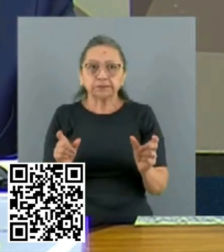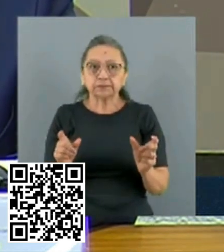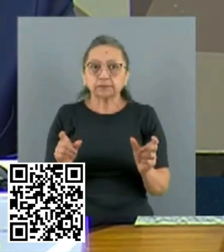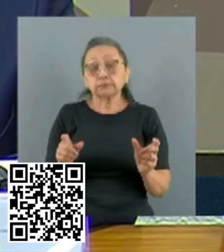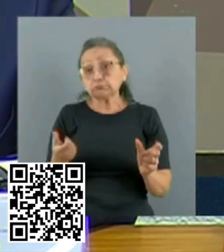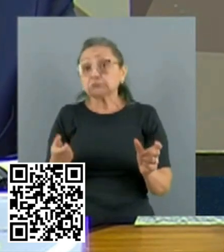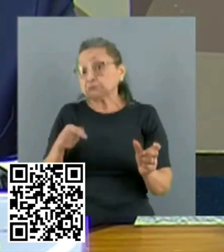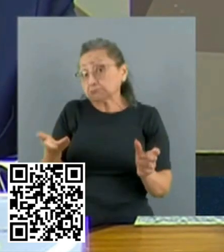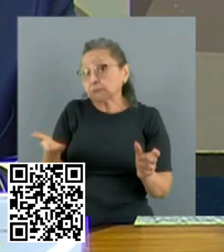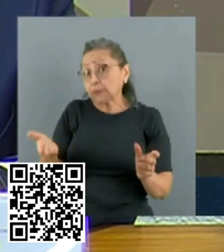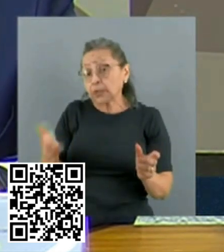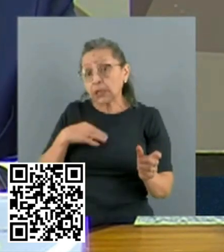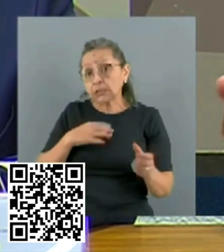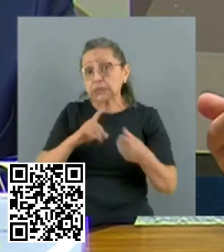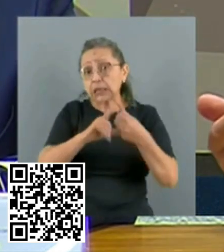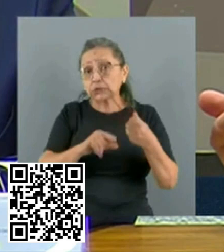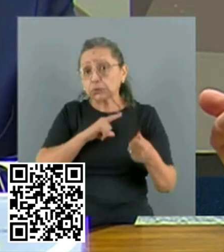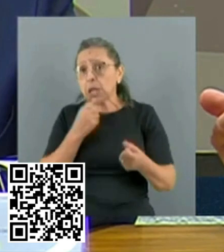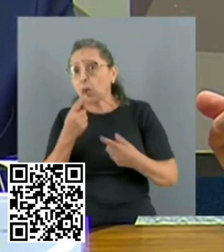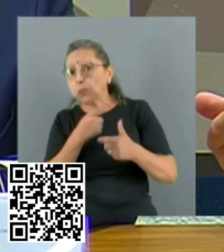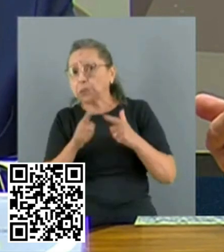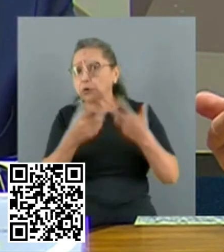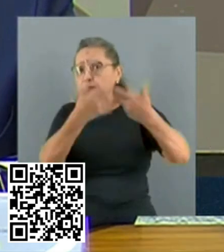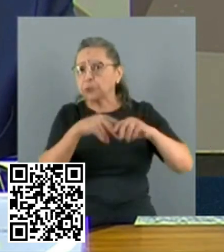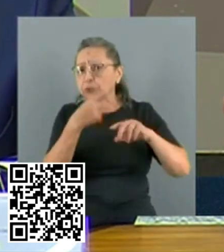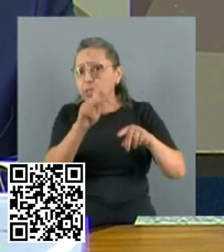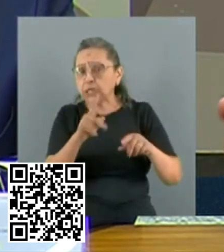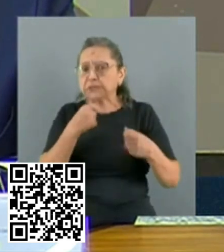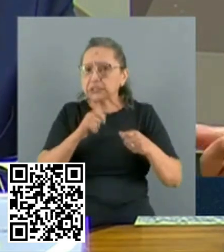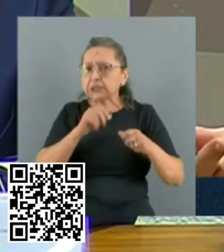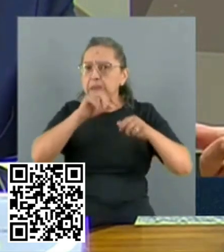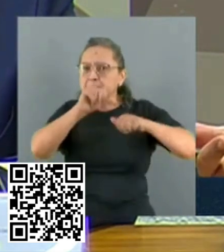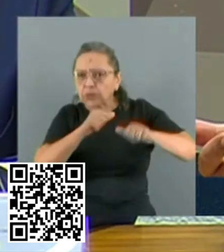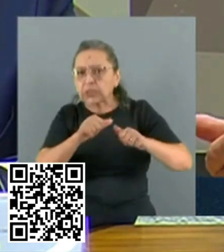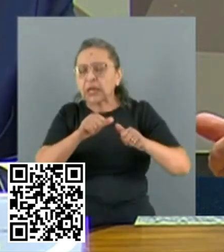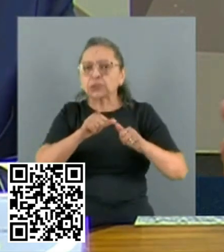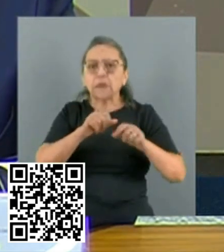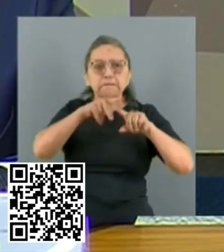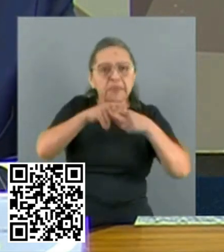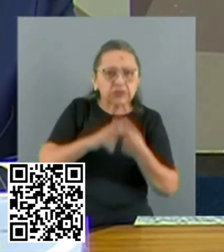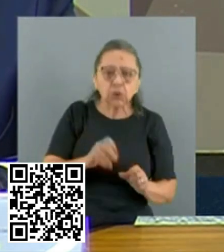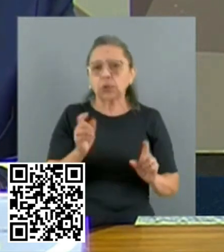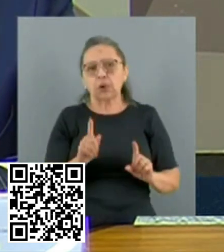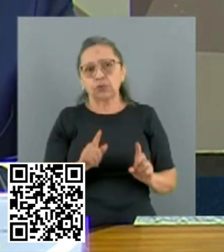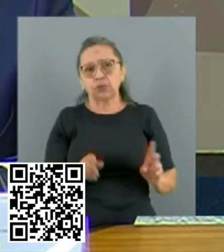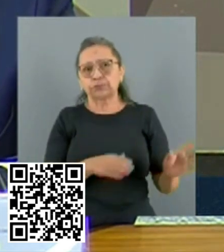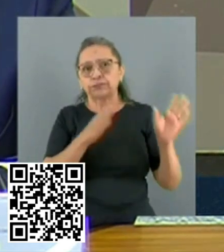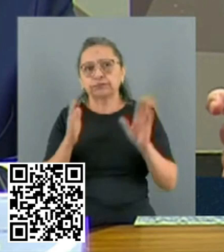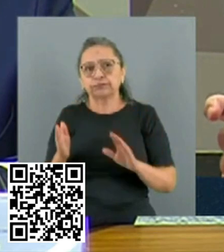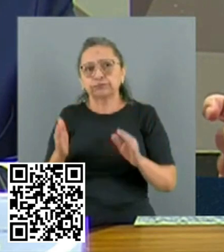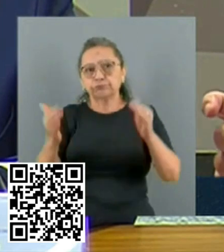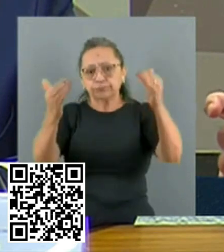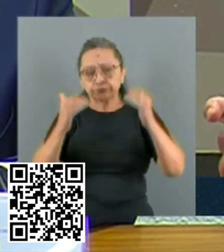no funcionamento daquele dispositivo, se ele precisa ser aprimorado, atualizado ou não. Em